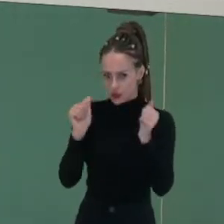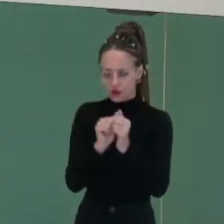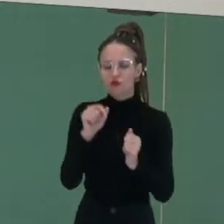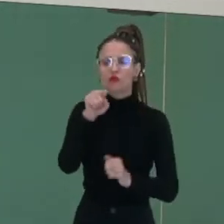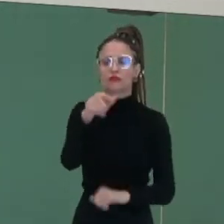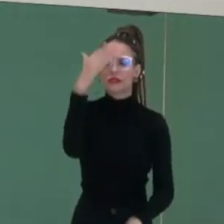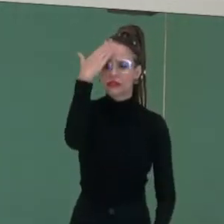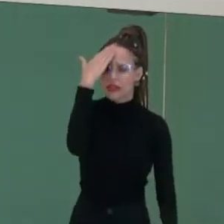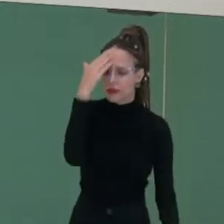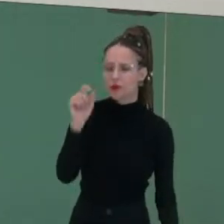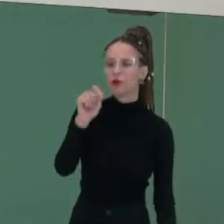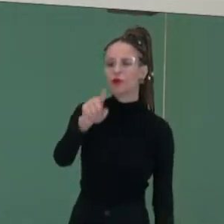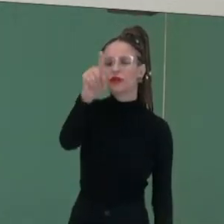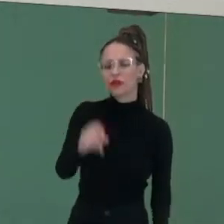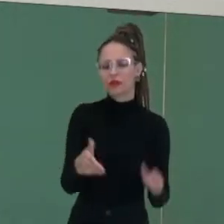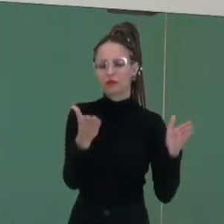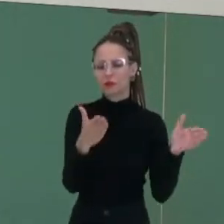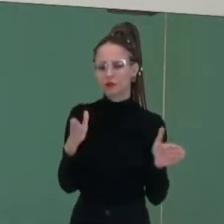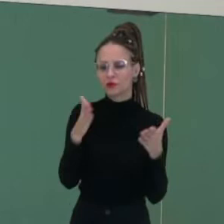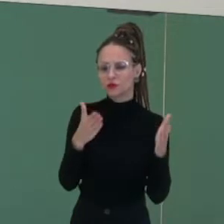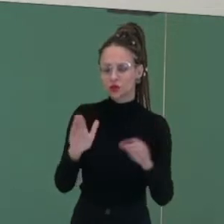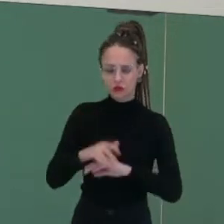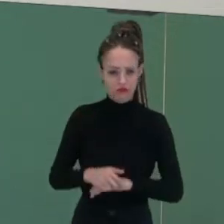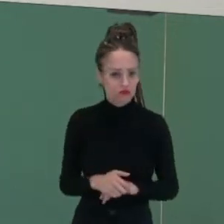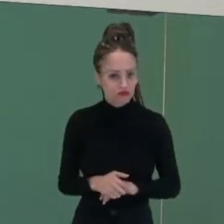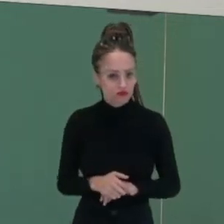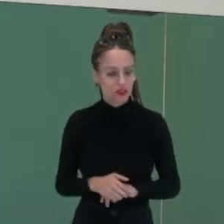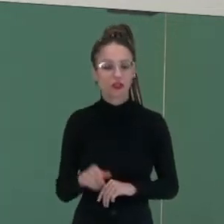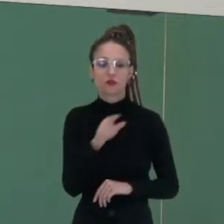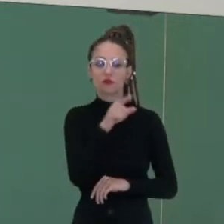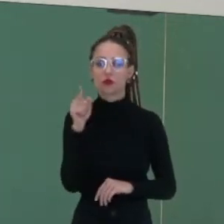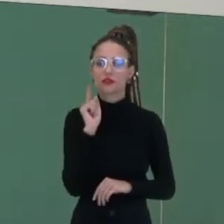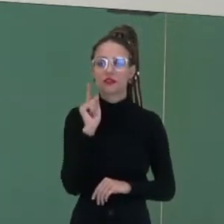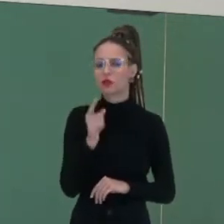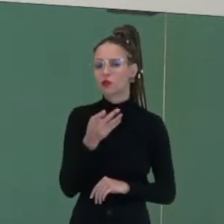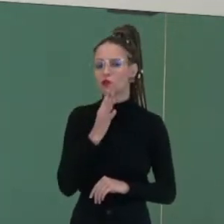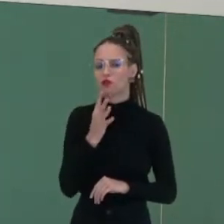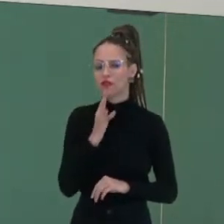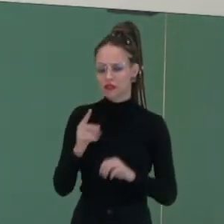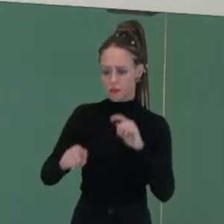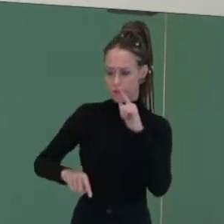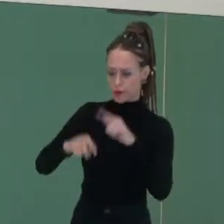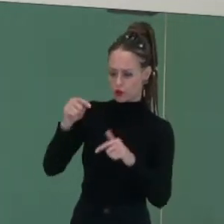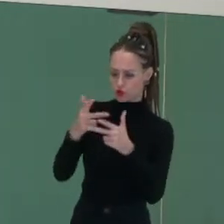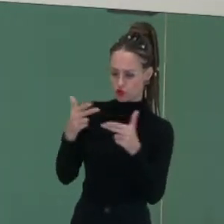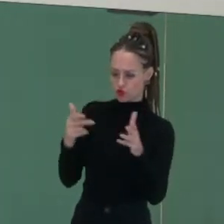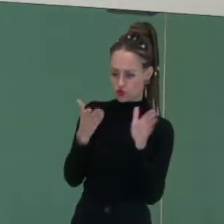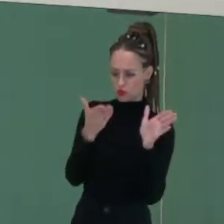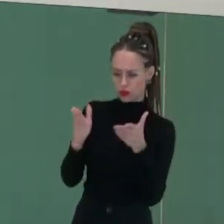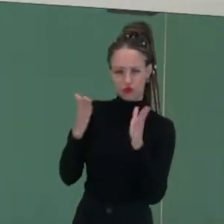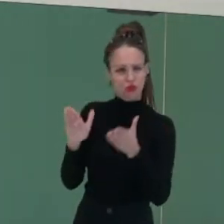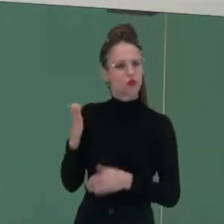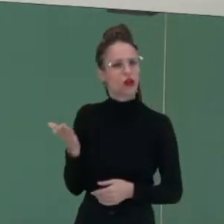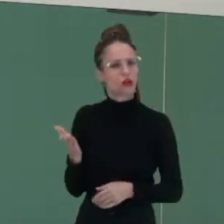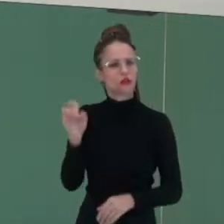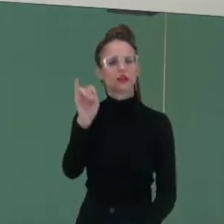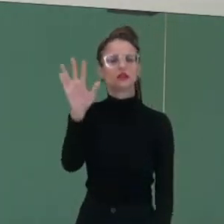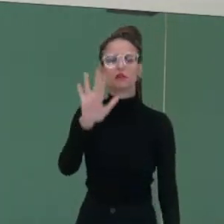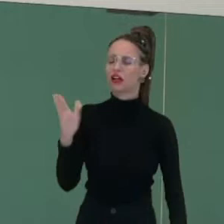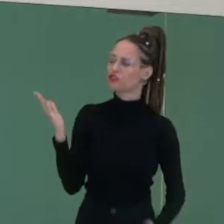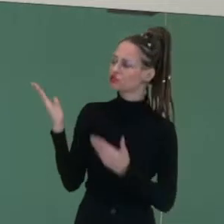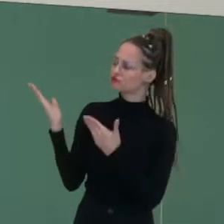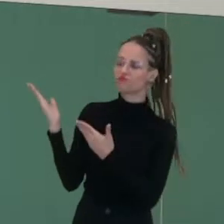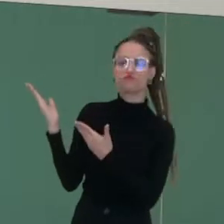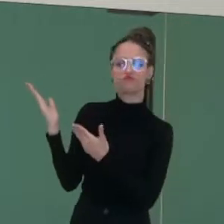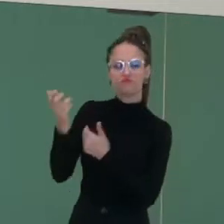é manufatura? E você já ouviu falar em um produto manufaturado? E essa imagem, será que nos fala alguma